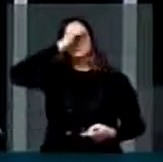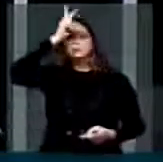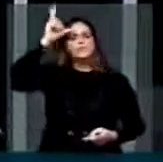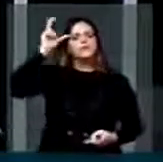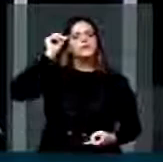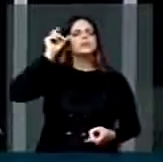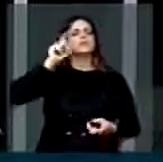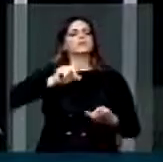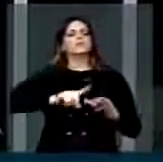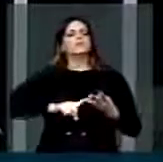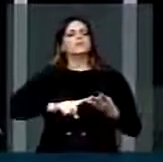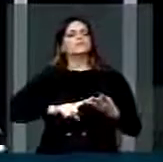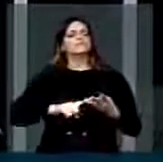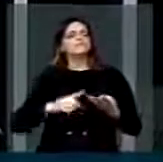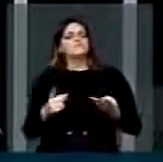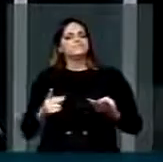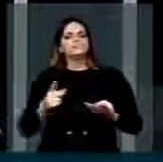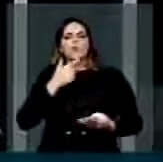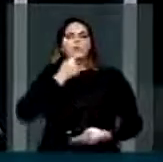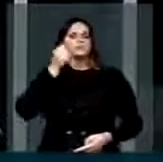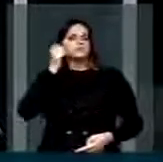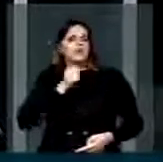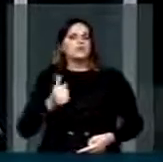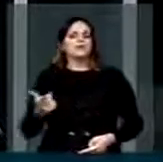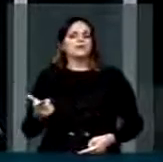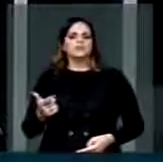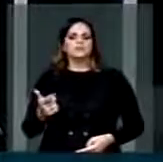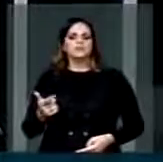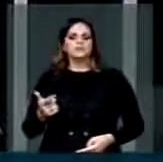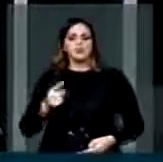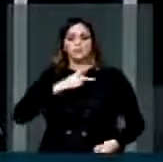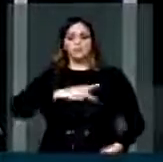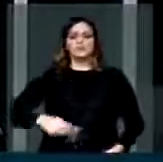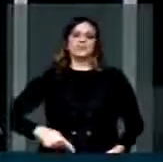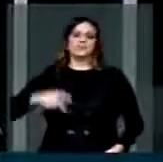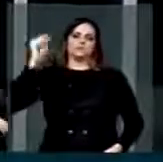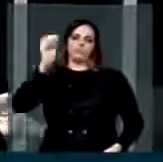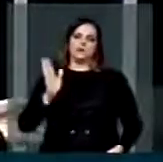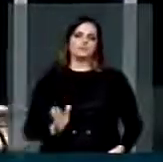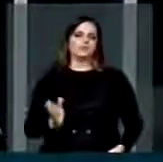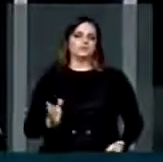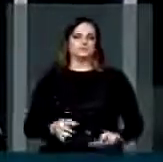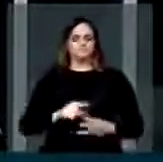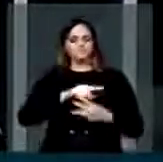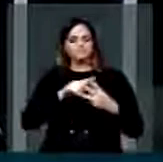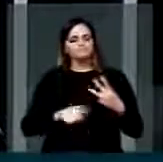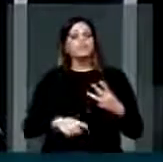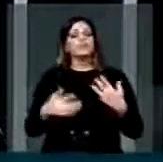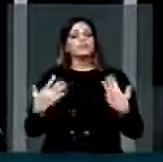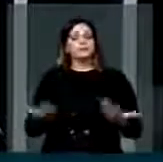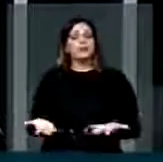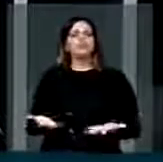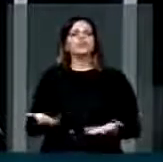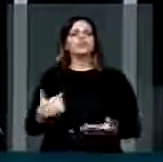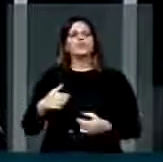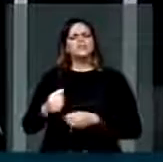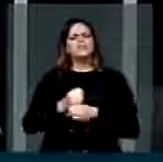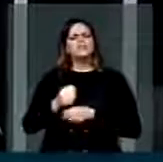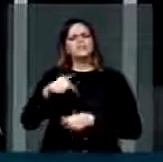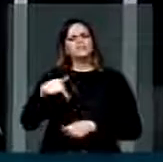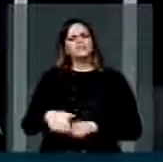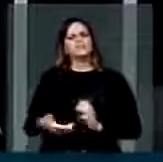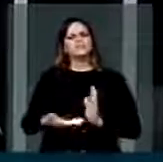município, é o governador, é ou governadora no Estado e a Presidência da República. E eu, nesses anos que estou